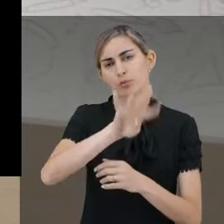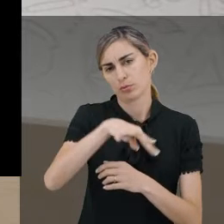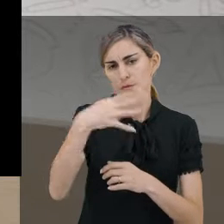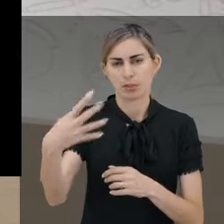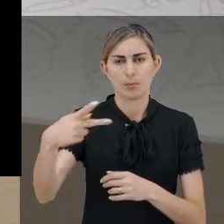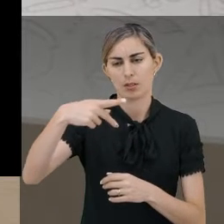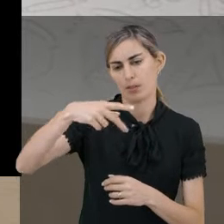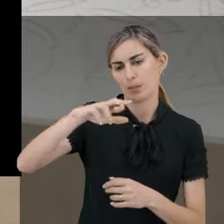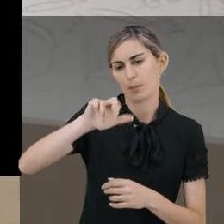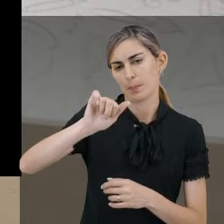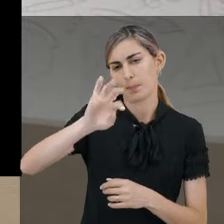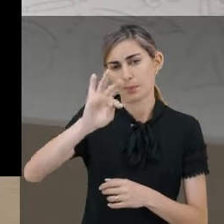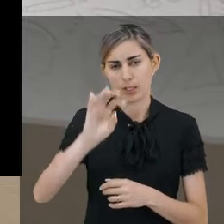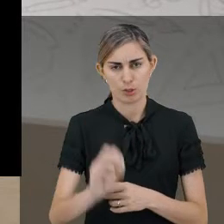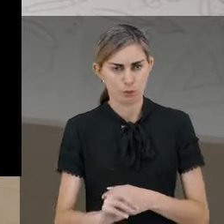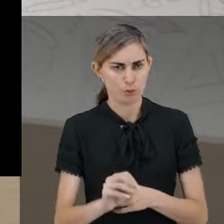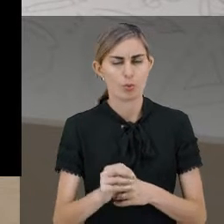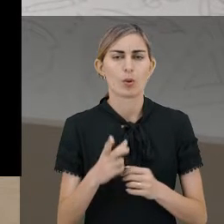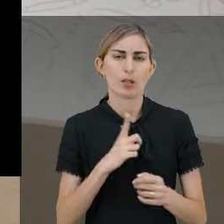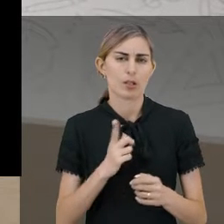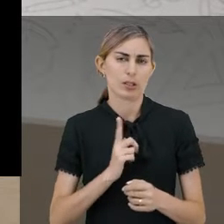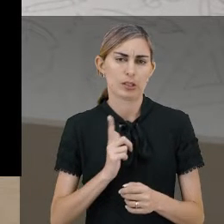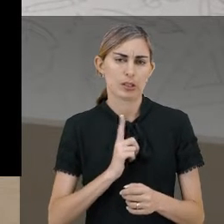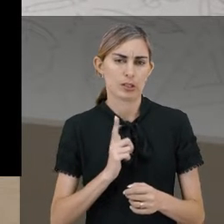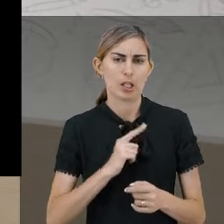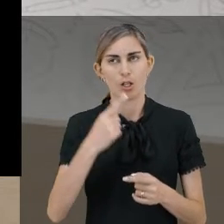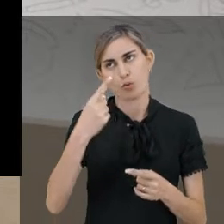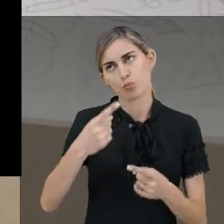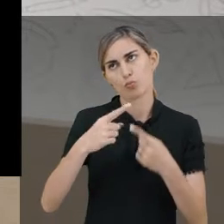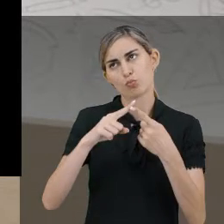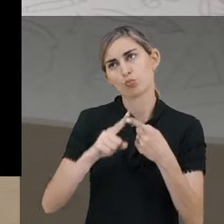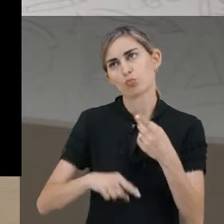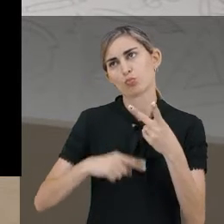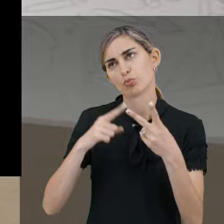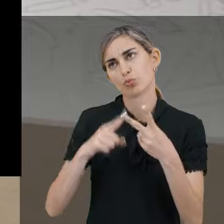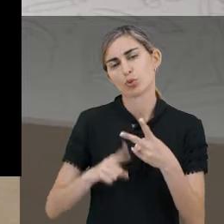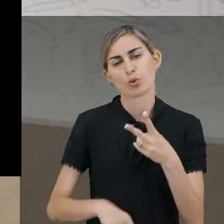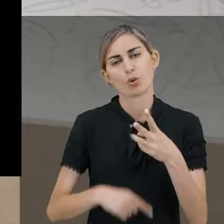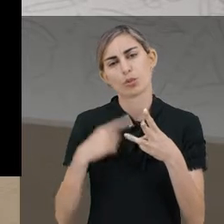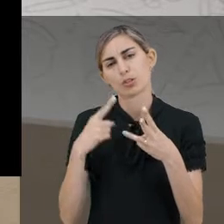tabela chamada prato, que vai possuir